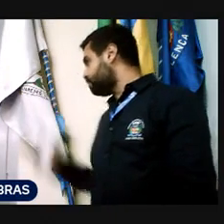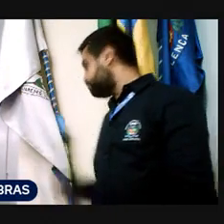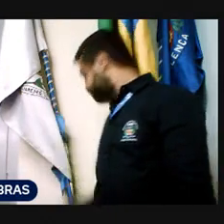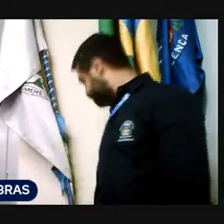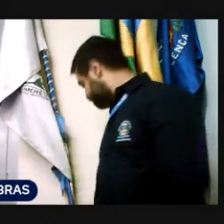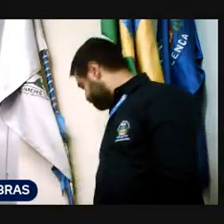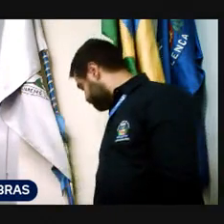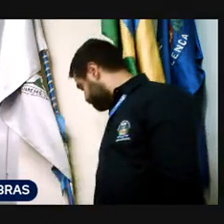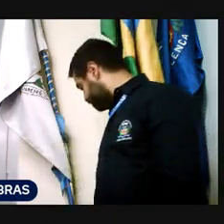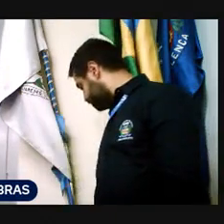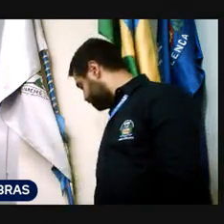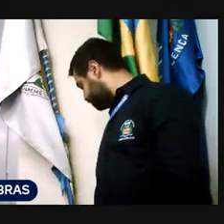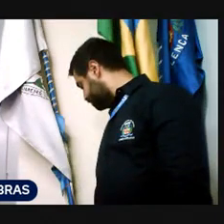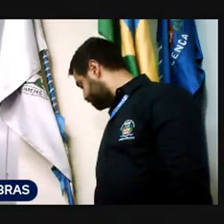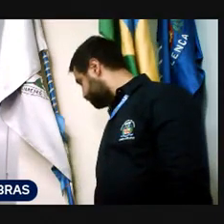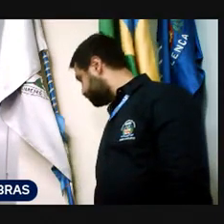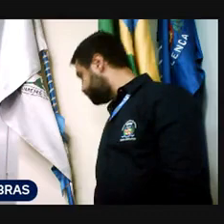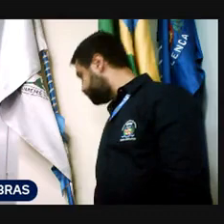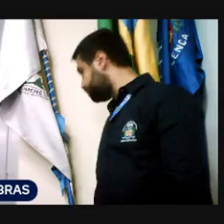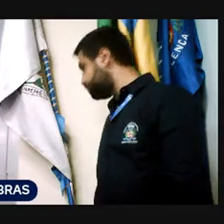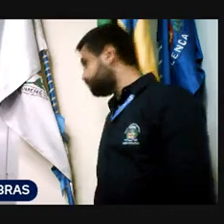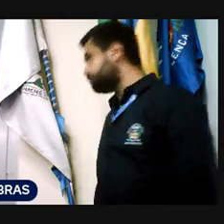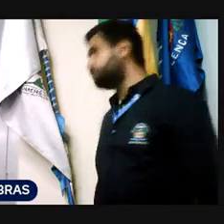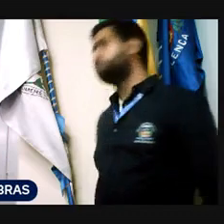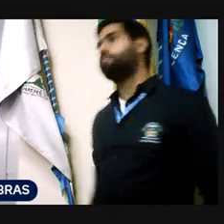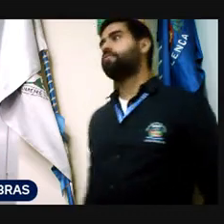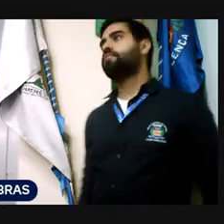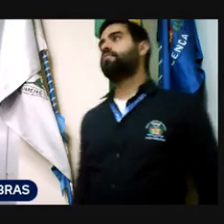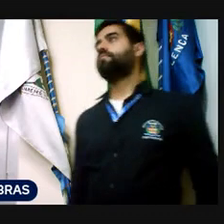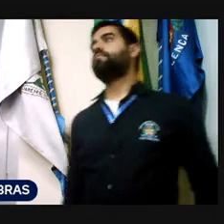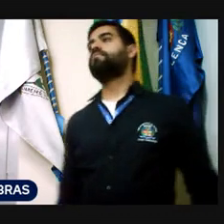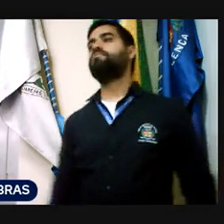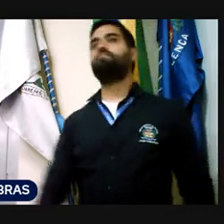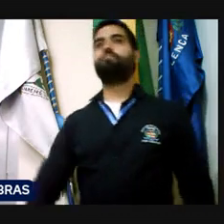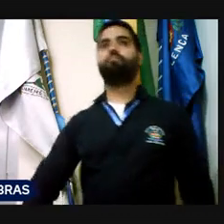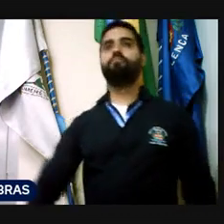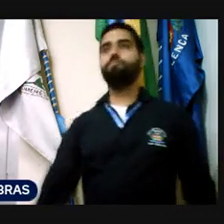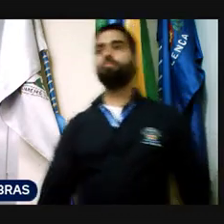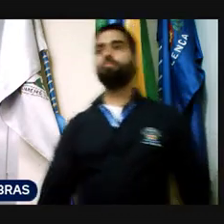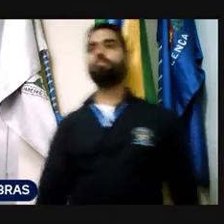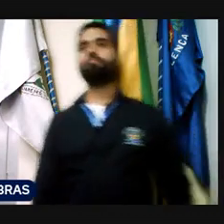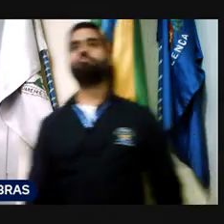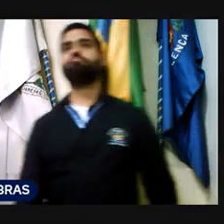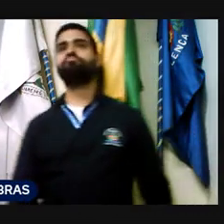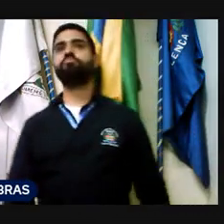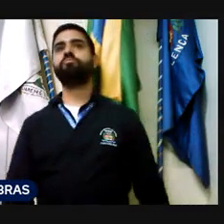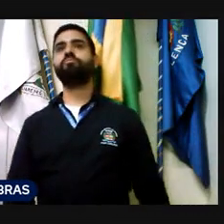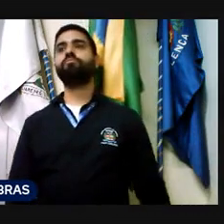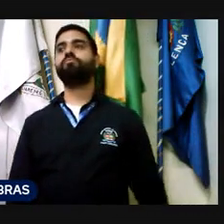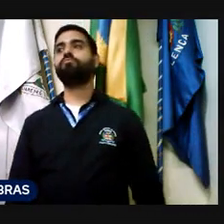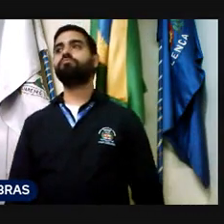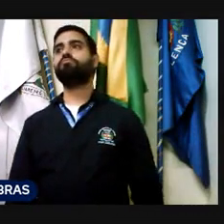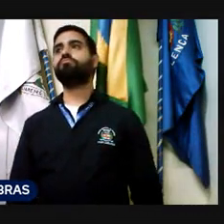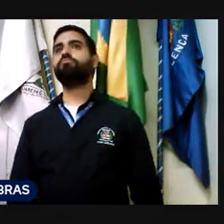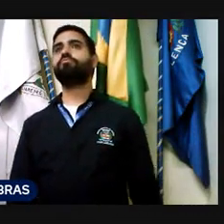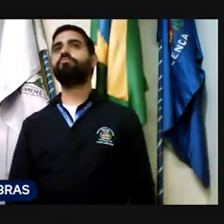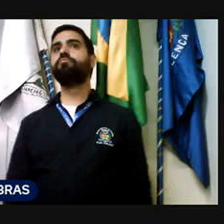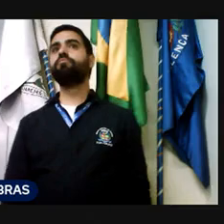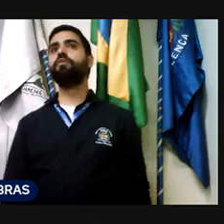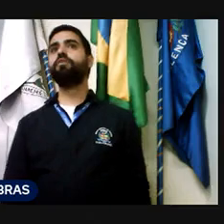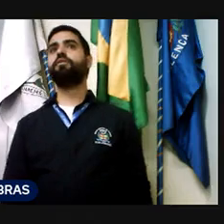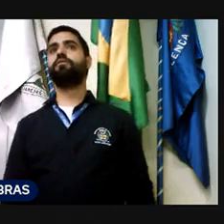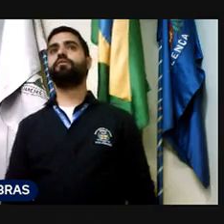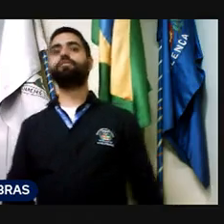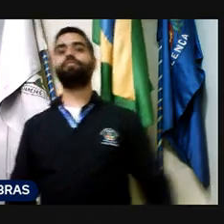Presente. Fabiane Vasconcelos, presente. Vereador Fábio Antônio. Vereador José Amaury. Vereador David